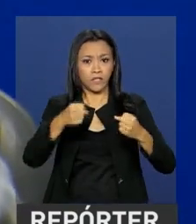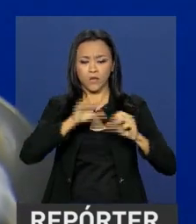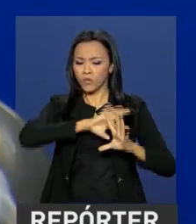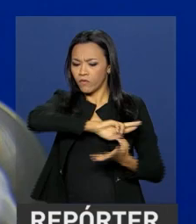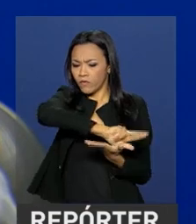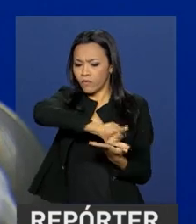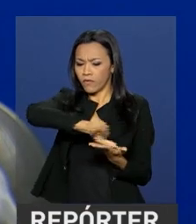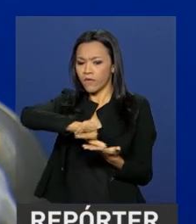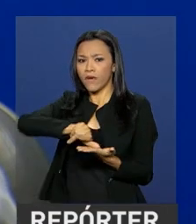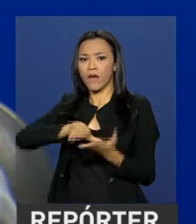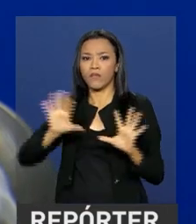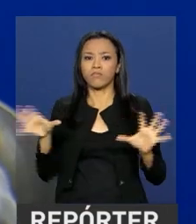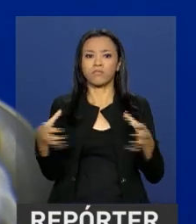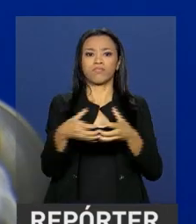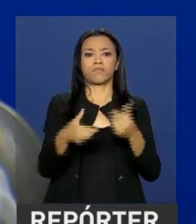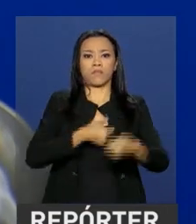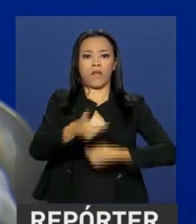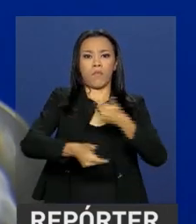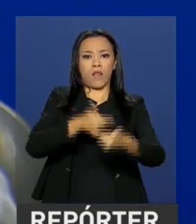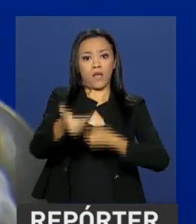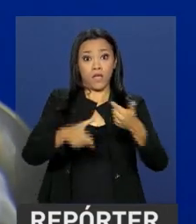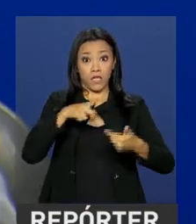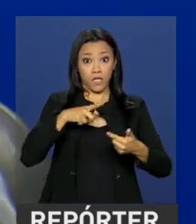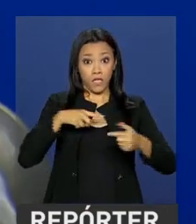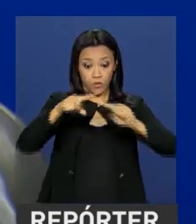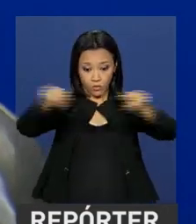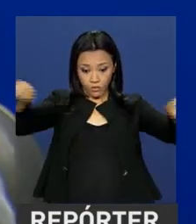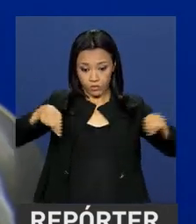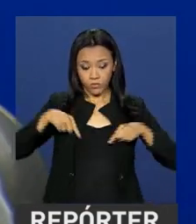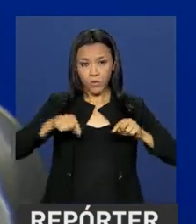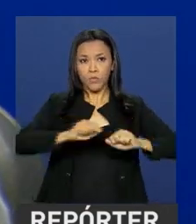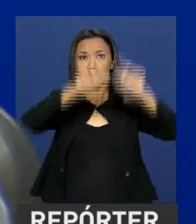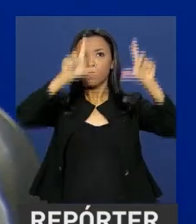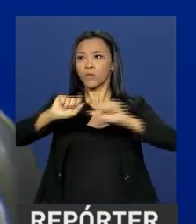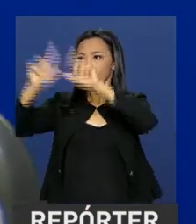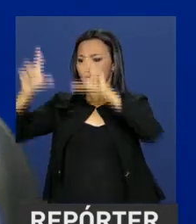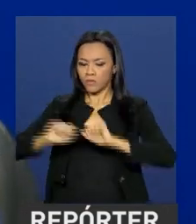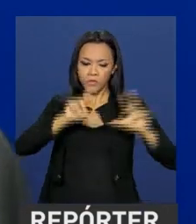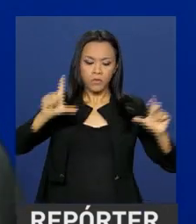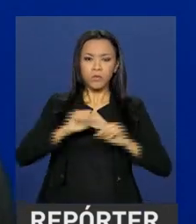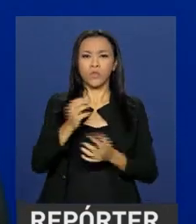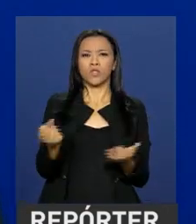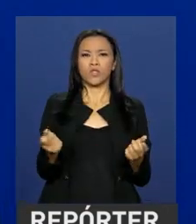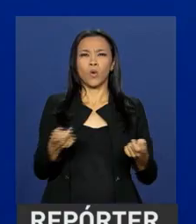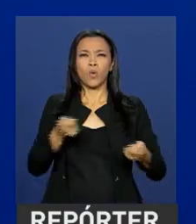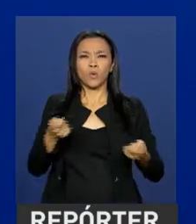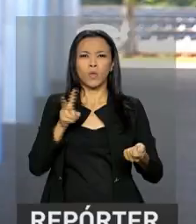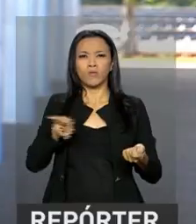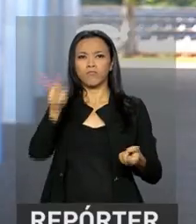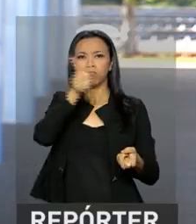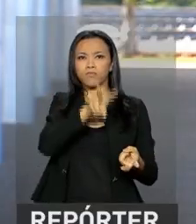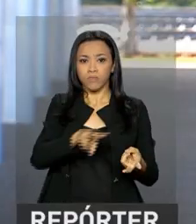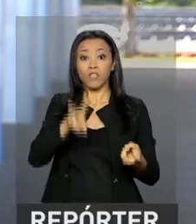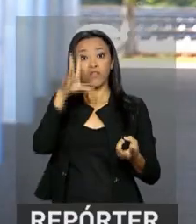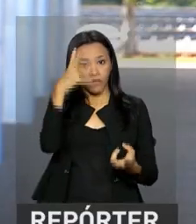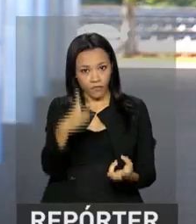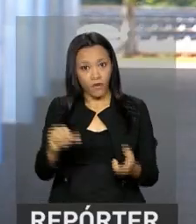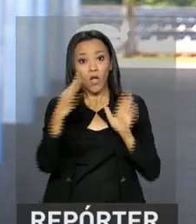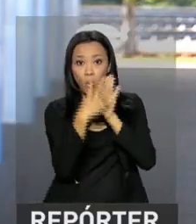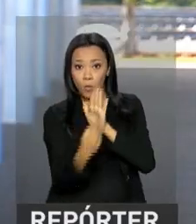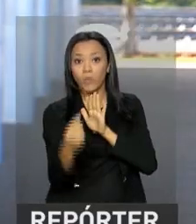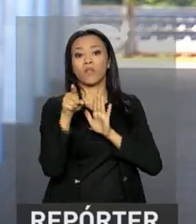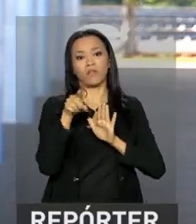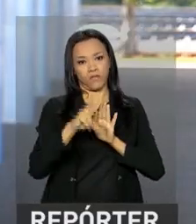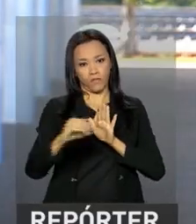integradamente dando centro de comando e controle integrado este modelo nós vamos replicar e também